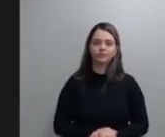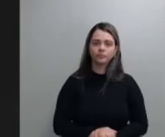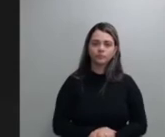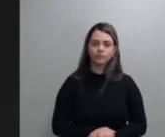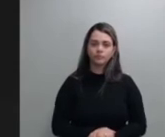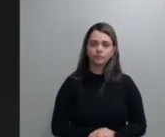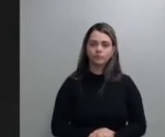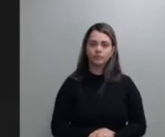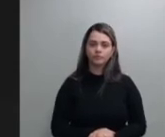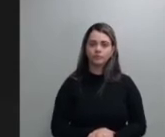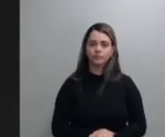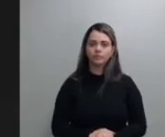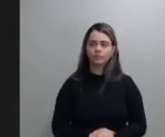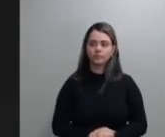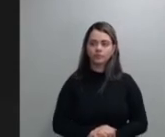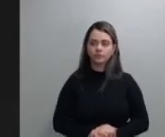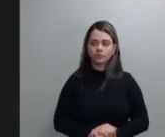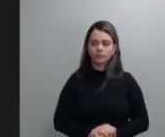território estrangeiro